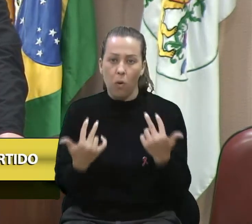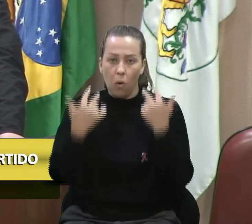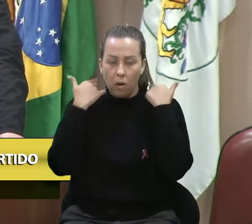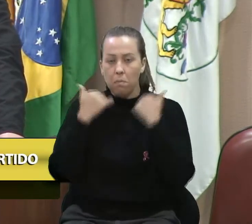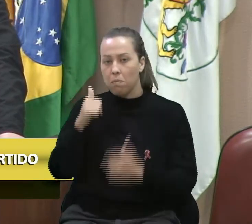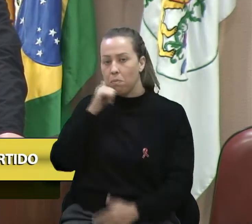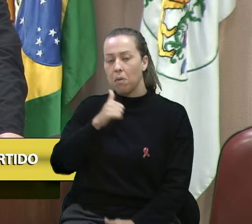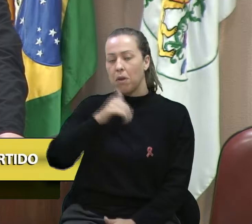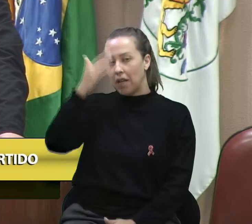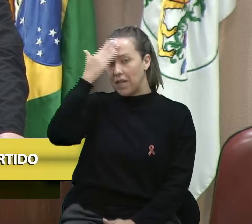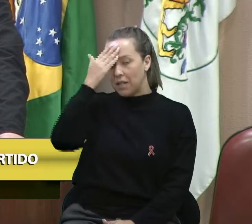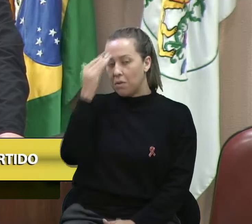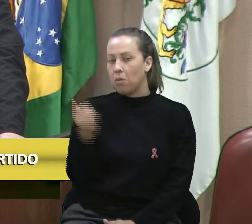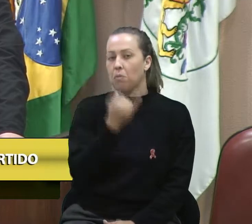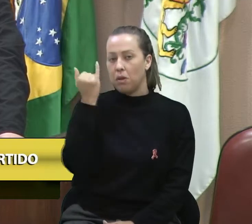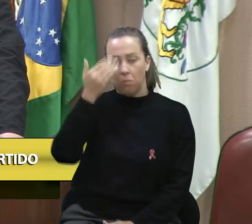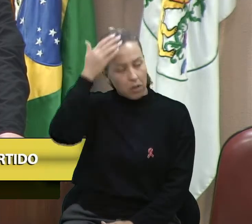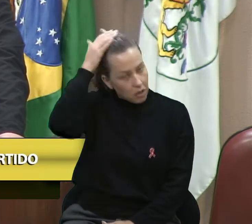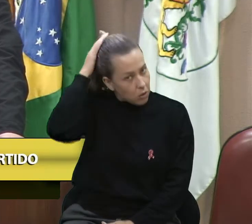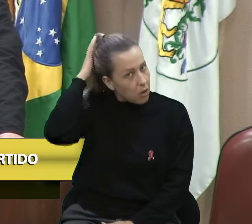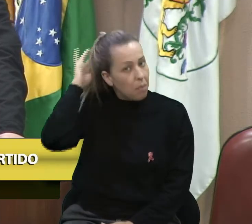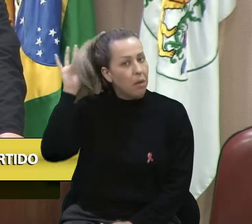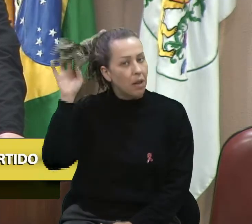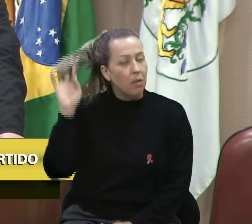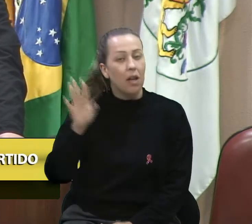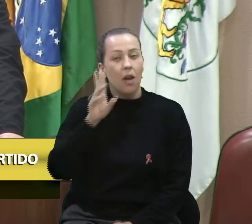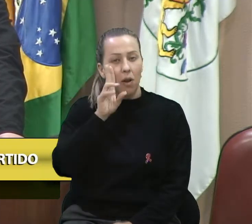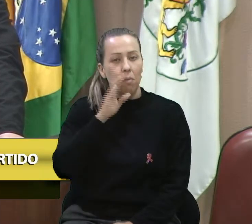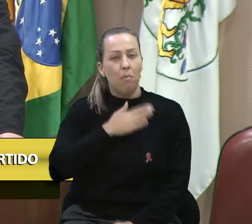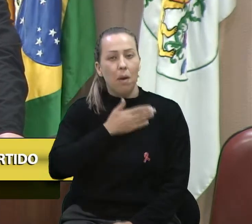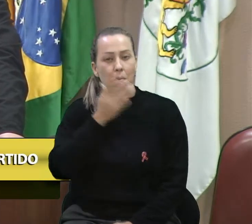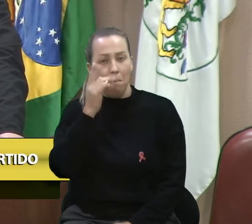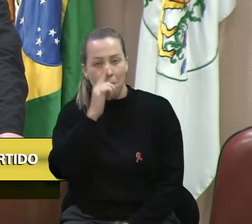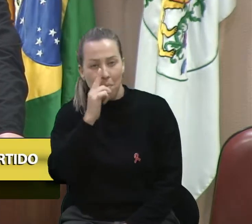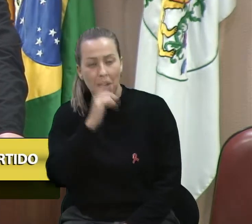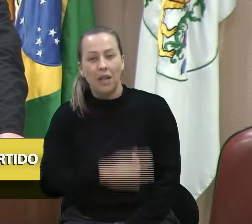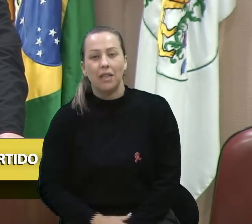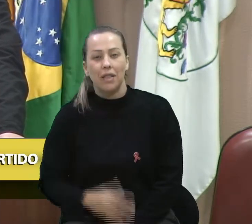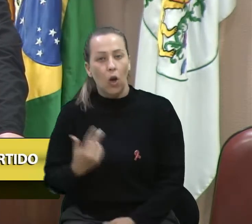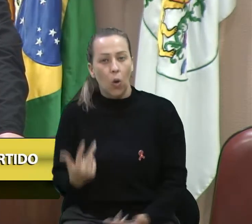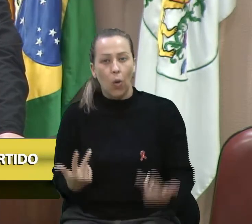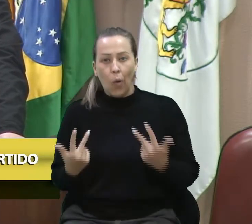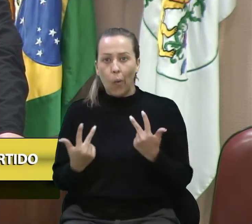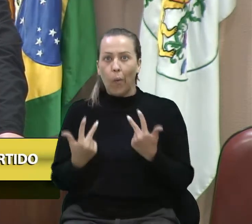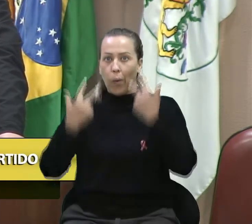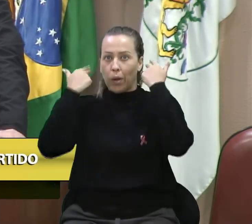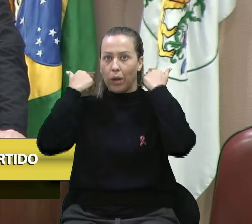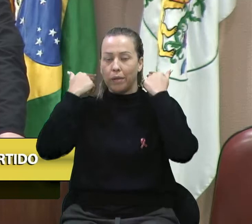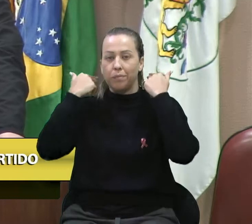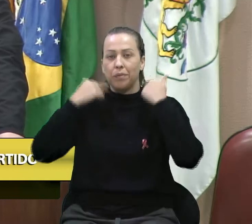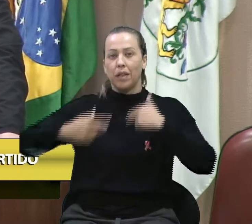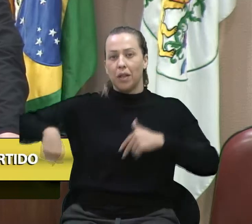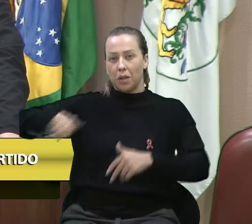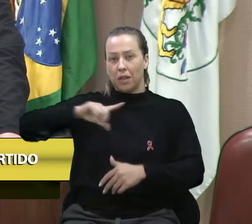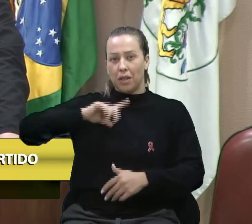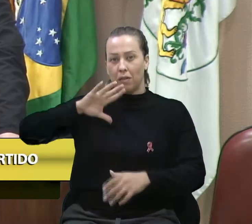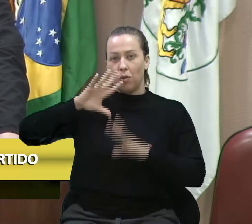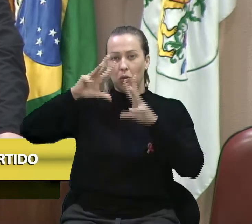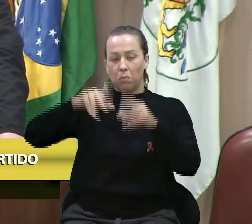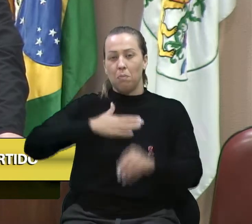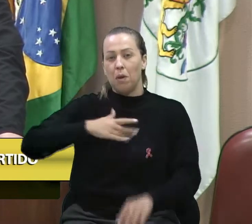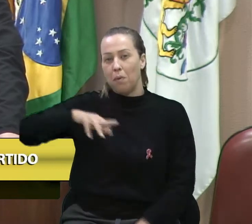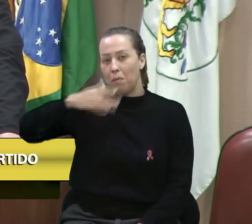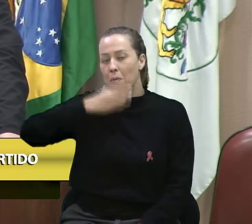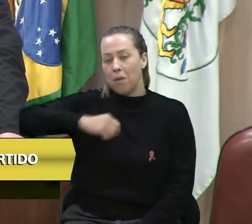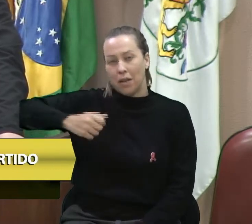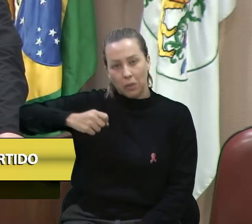a gente sabe como é importante, né? Como é. Eu me lembro da minha mãe, quando ela teve que cortar, os filhos estavam perto, enfim, o meu irmão passou a máquina